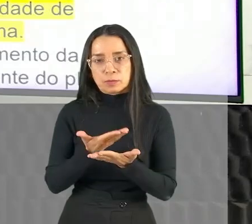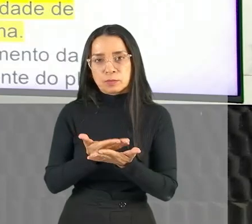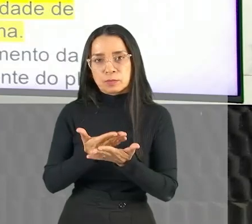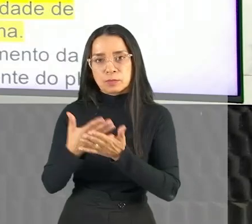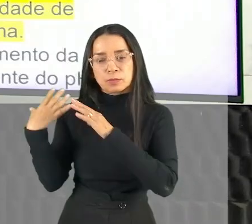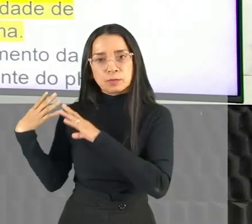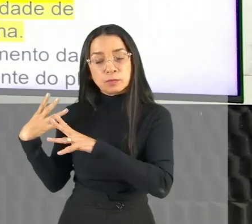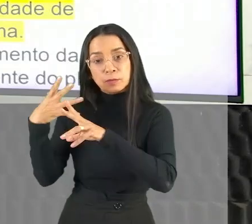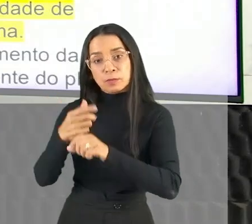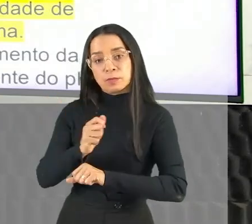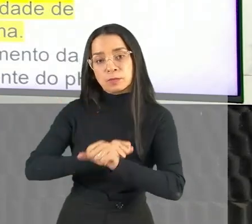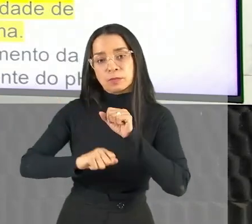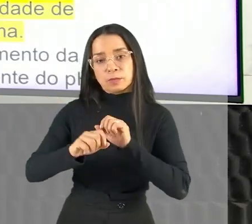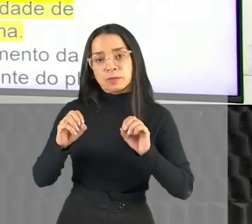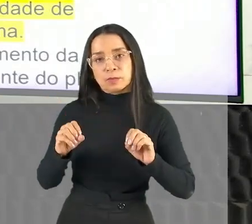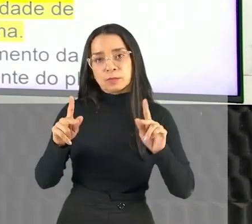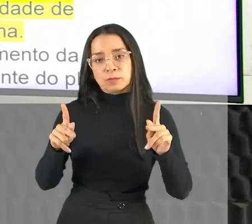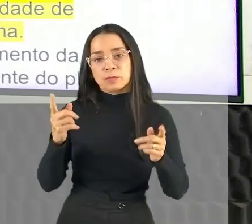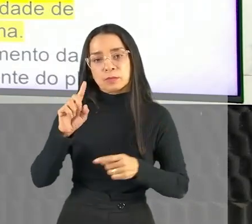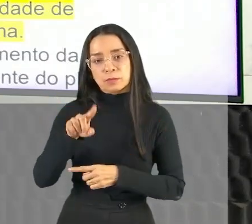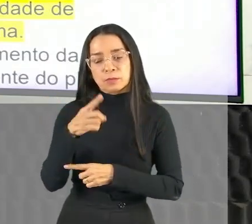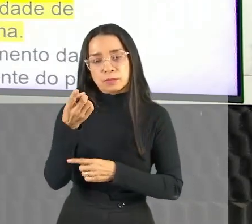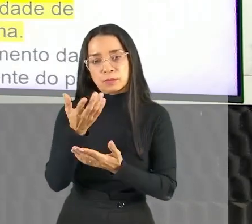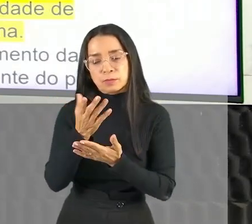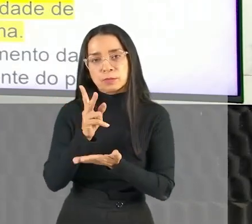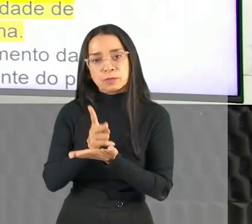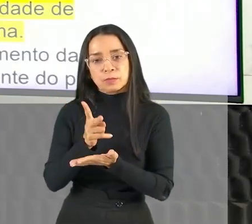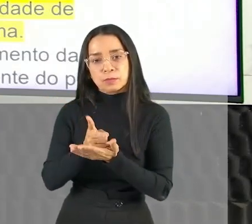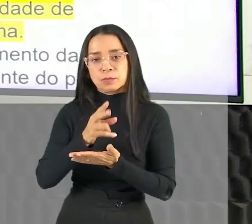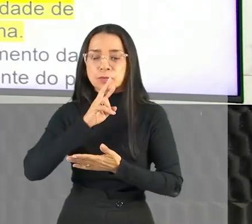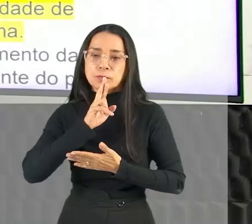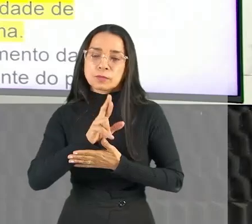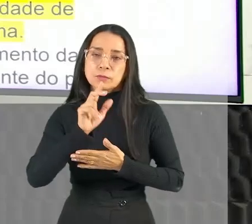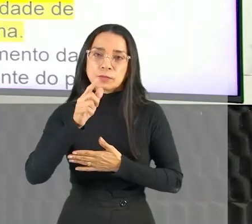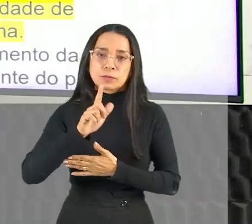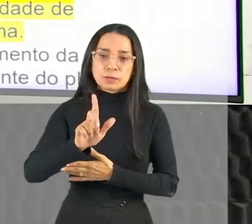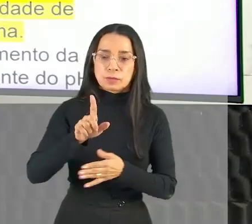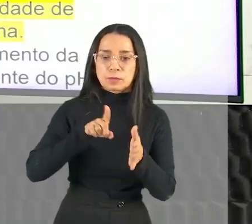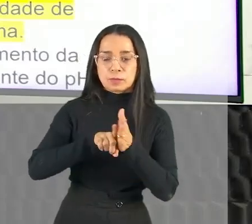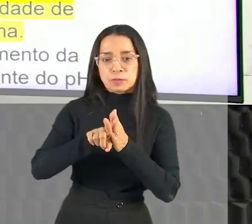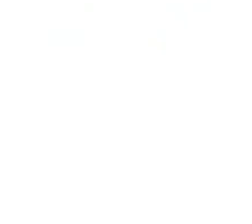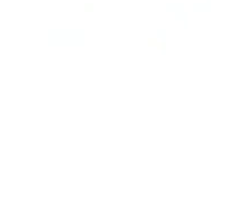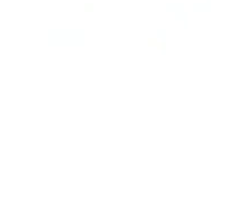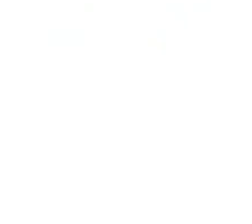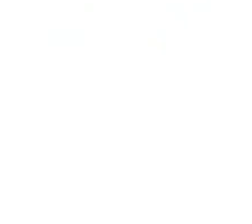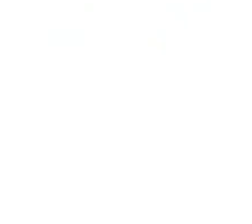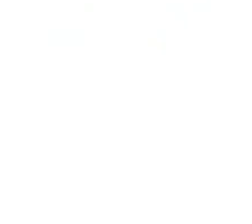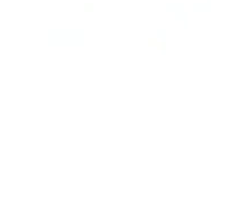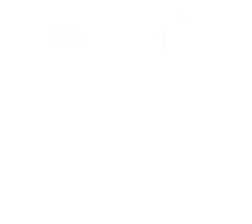estudem, revisem, tá bom? E depois a gente continua aí resolvendo outras questões do Enem.